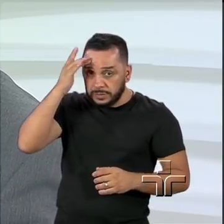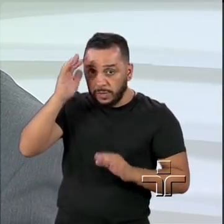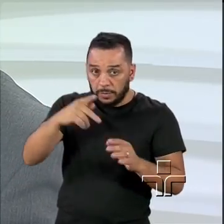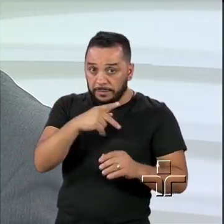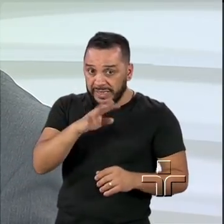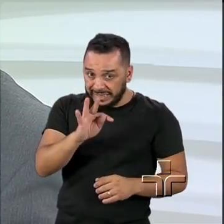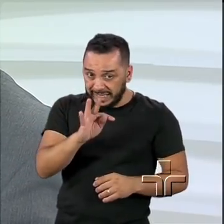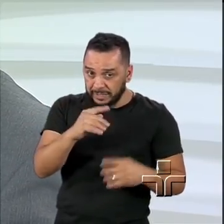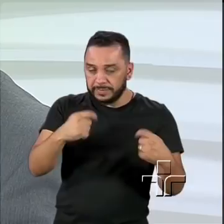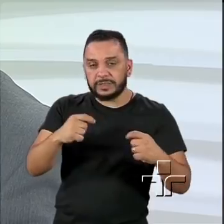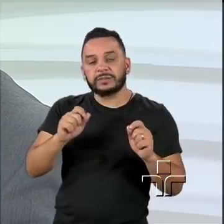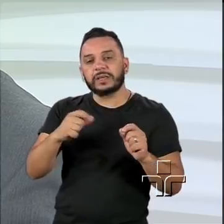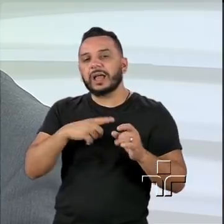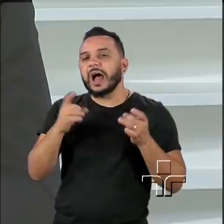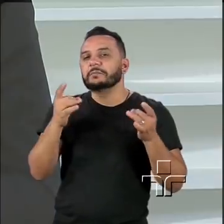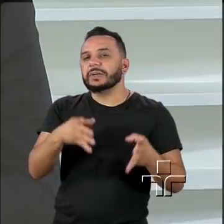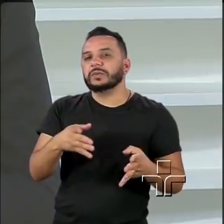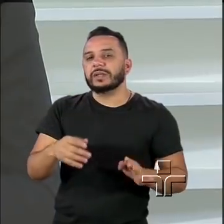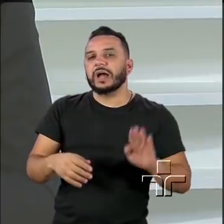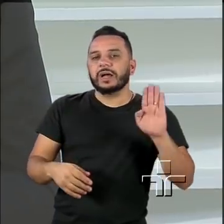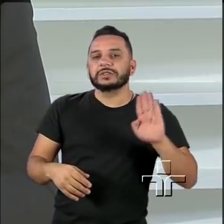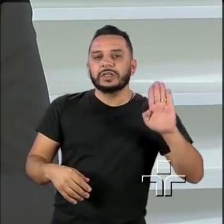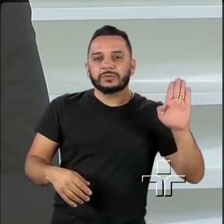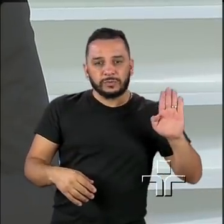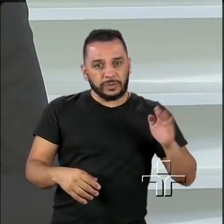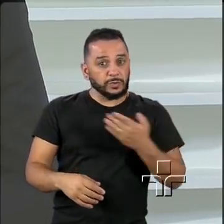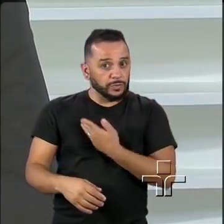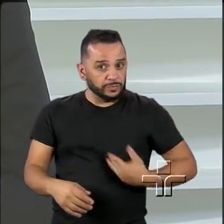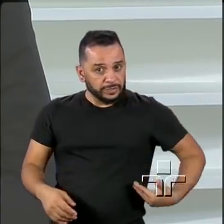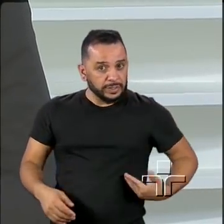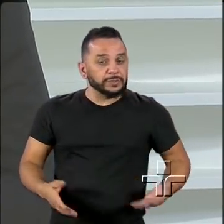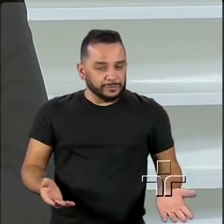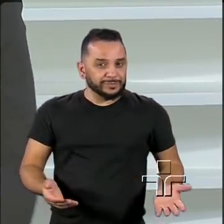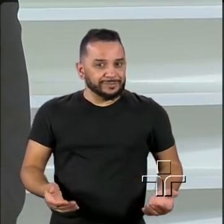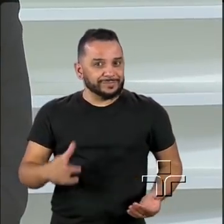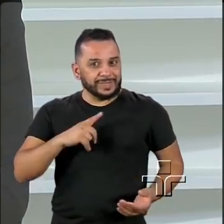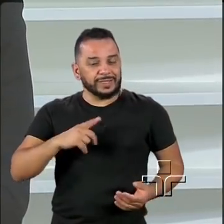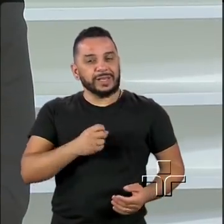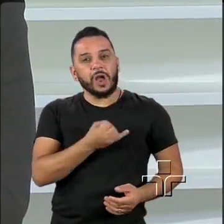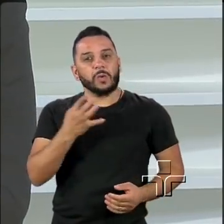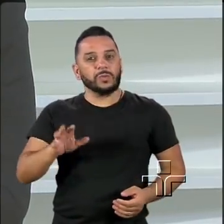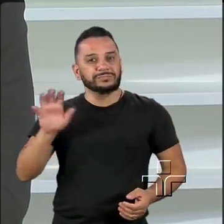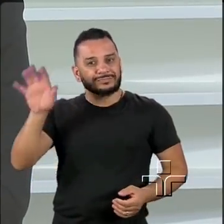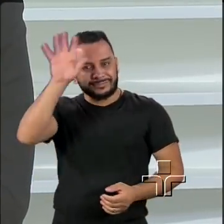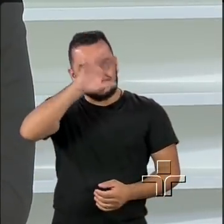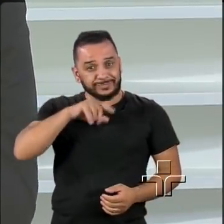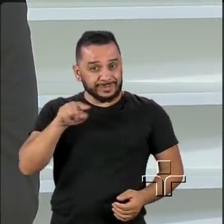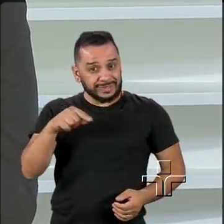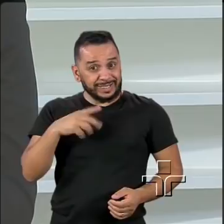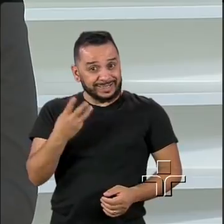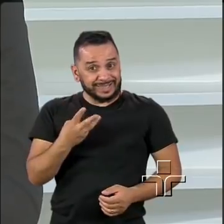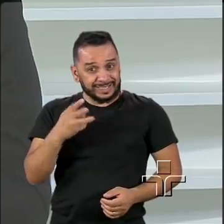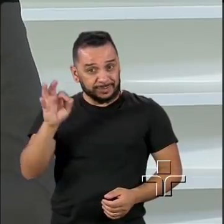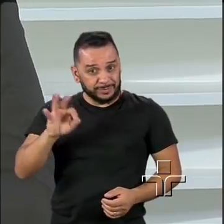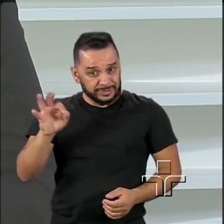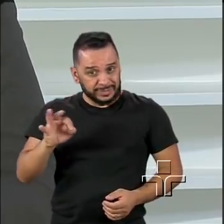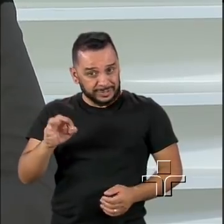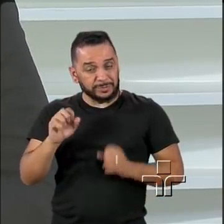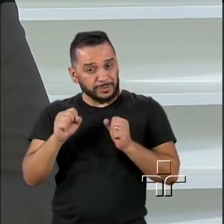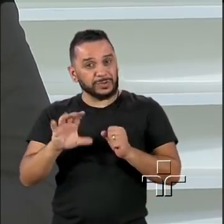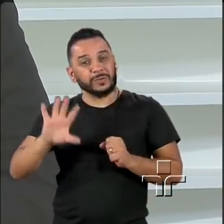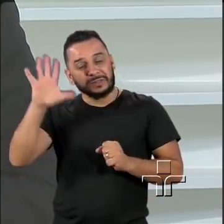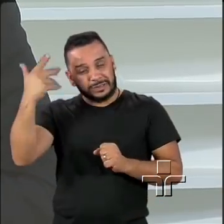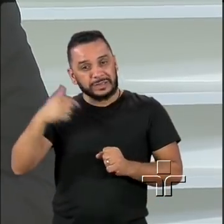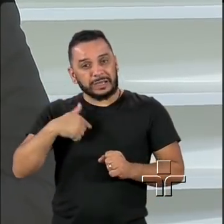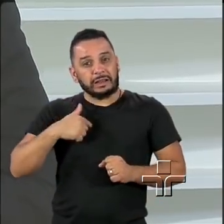teria que abrir mão de algumas candidaturas a governo em alguns estados. O senhor aqui com 3% do estado de São Paulo não poderia ter o desprendimento de